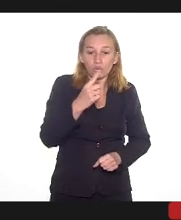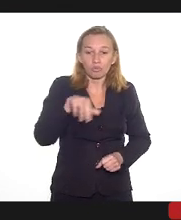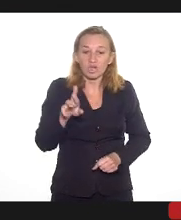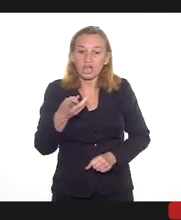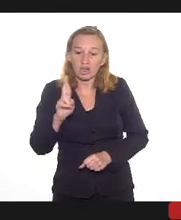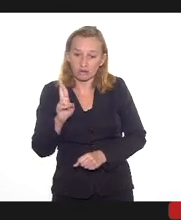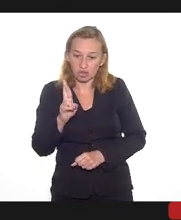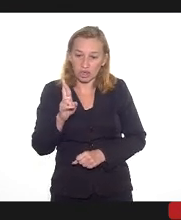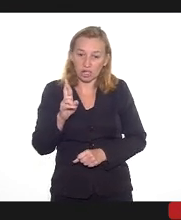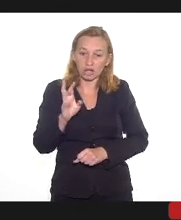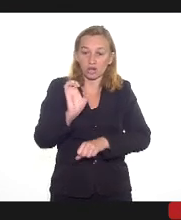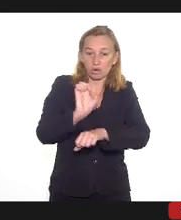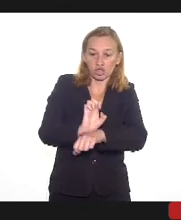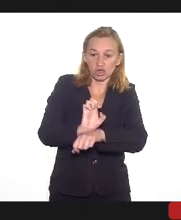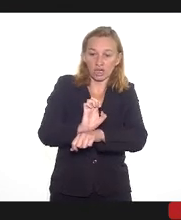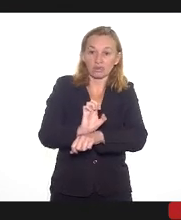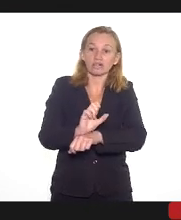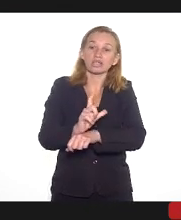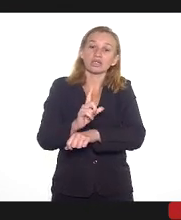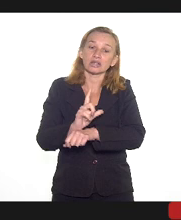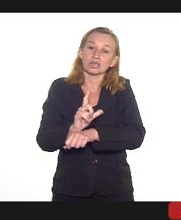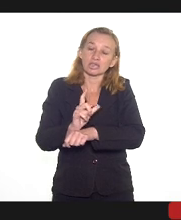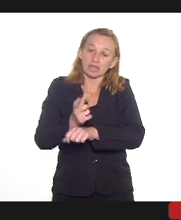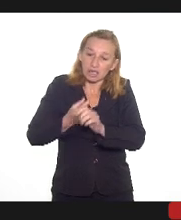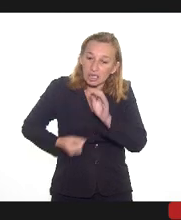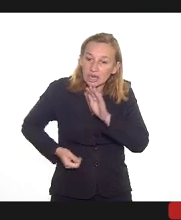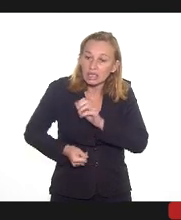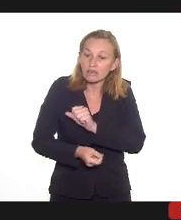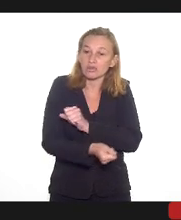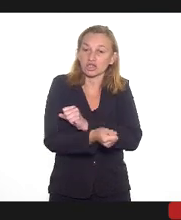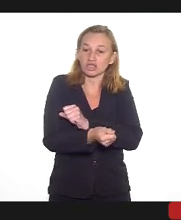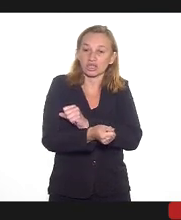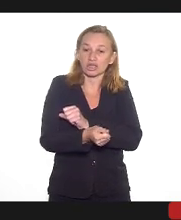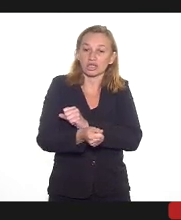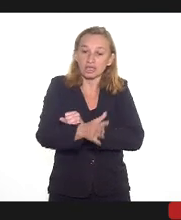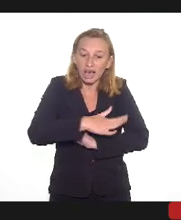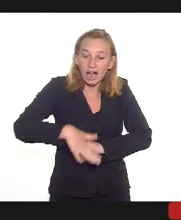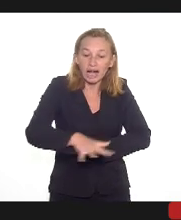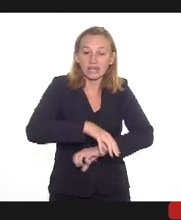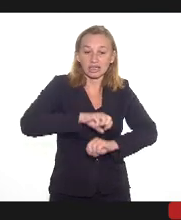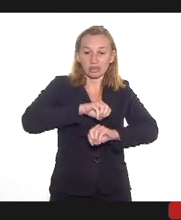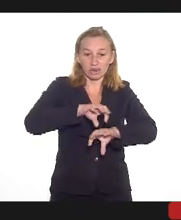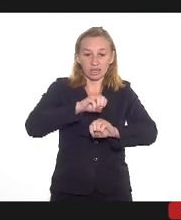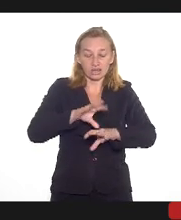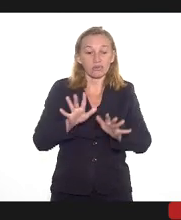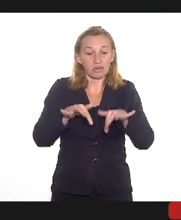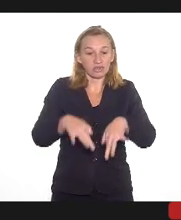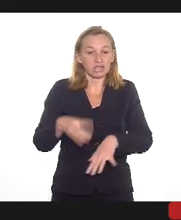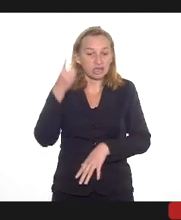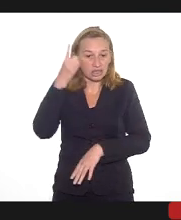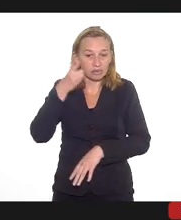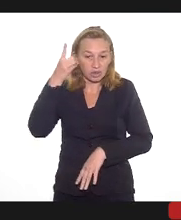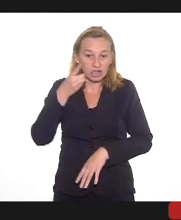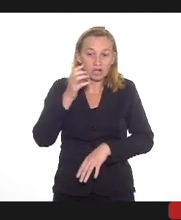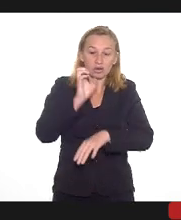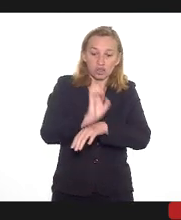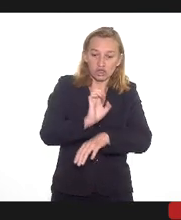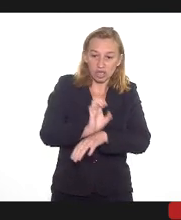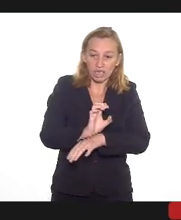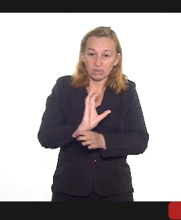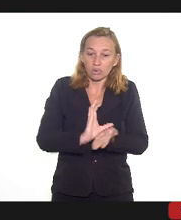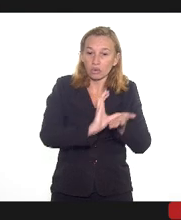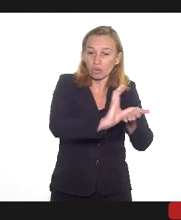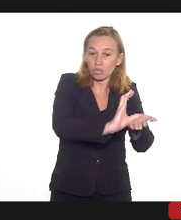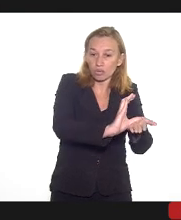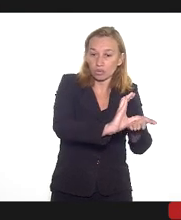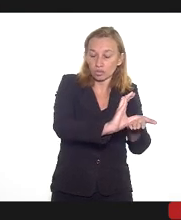R$1,2 bilhão que o Estado tem que investir em educação. Para concluir, deputado, o Estado do Rio de Janeiro tem recursos